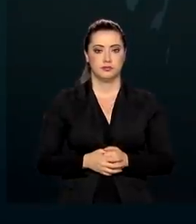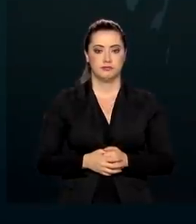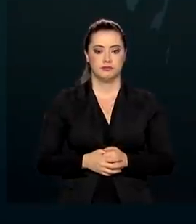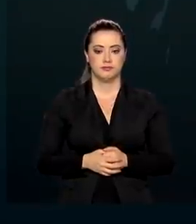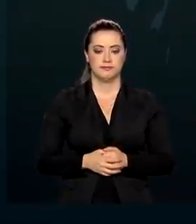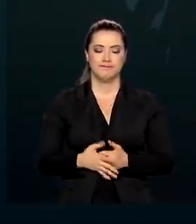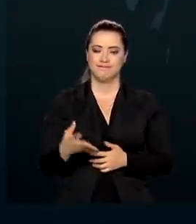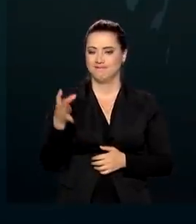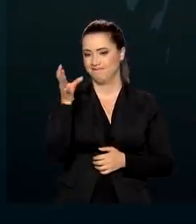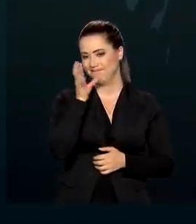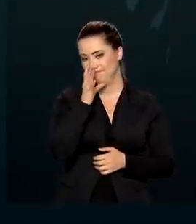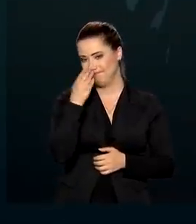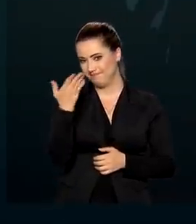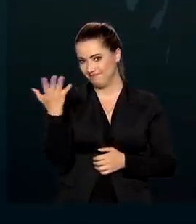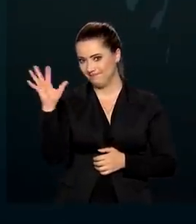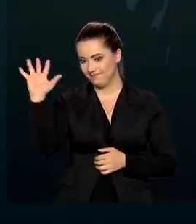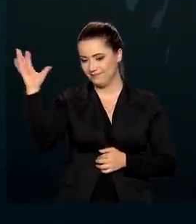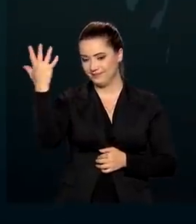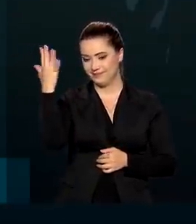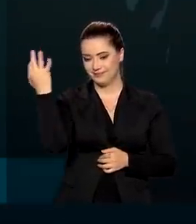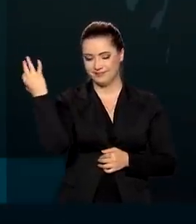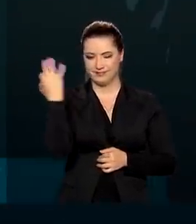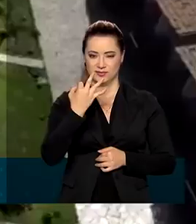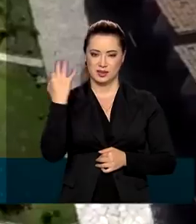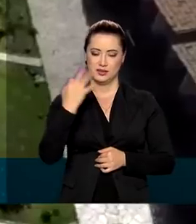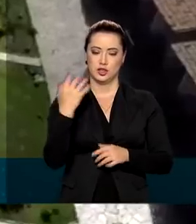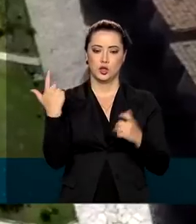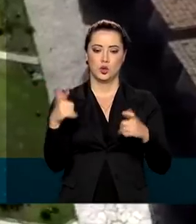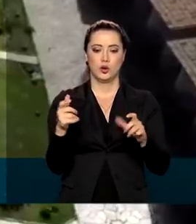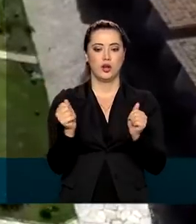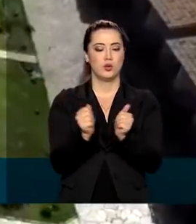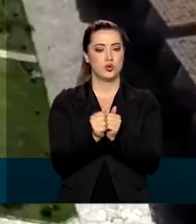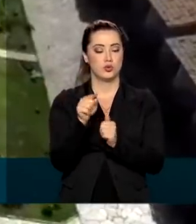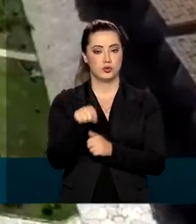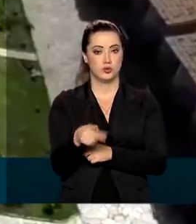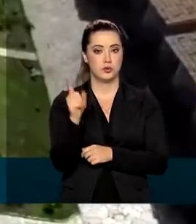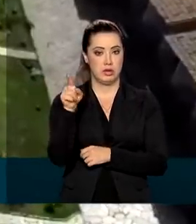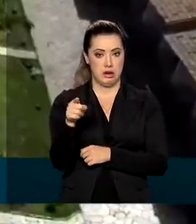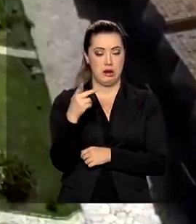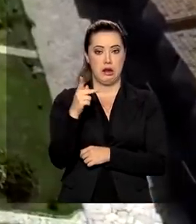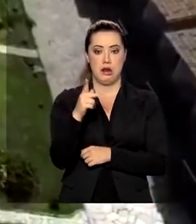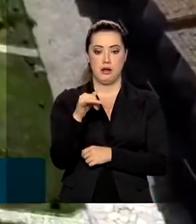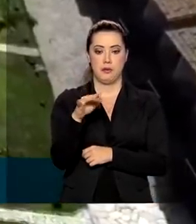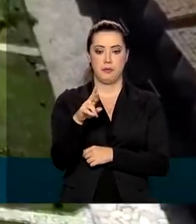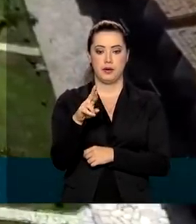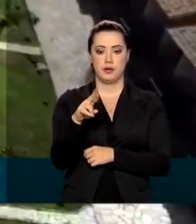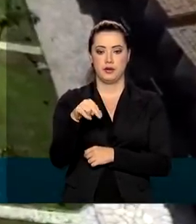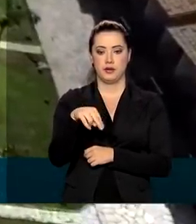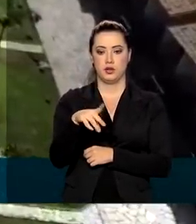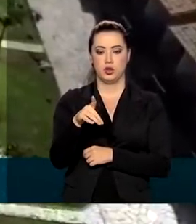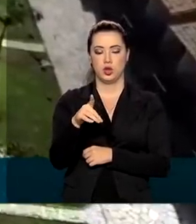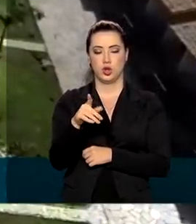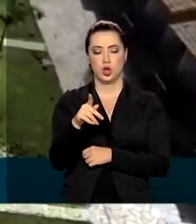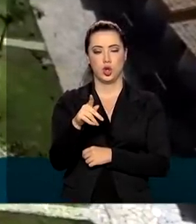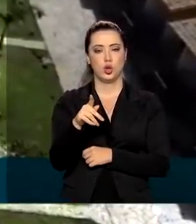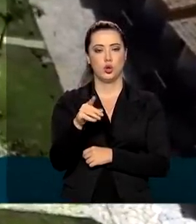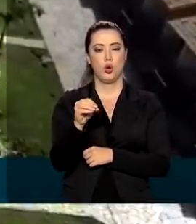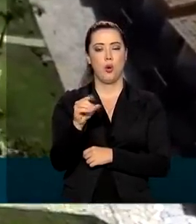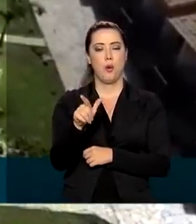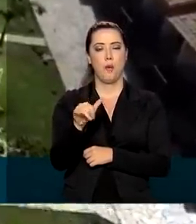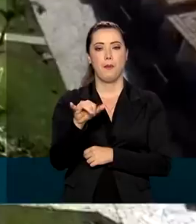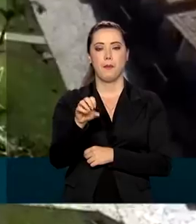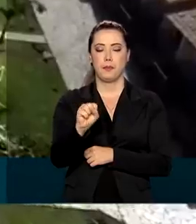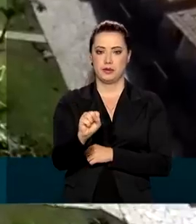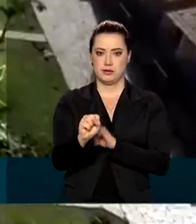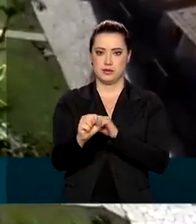Os encantos da natureza com o charme da hospedagem. Essa pousada em Pirenópolis, cidade a 130 quilômetros de